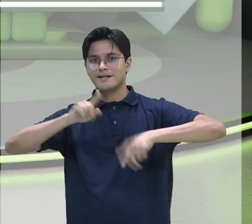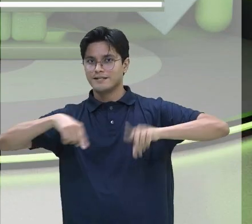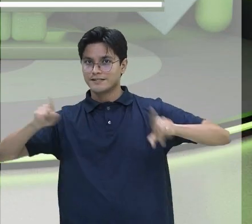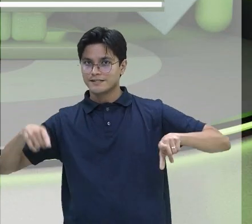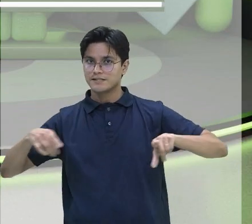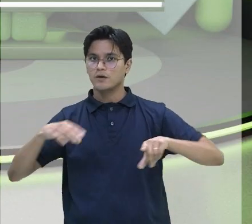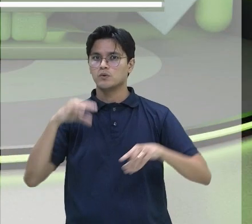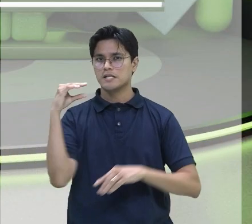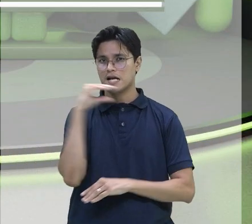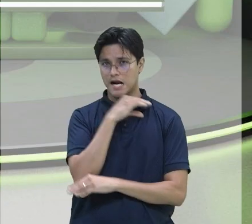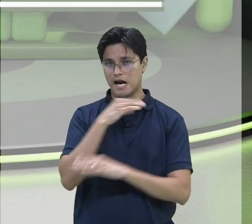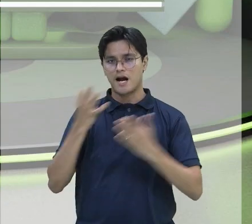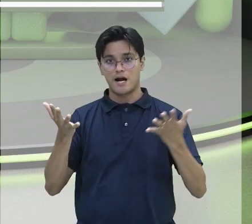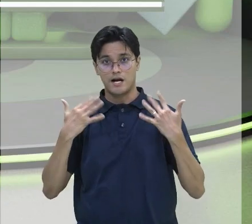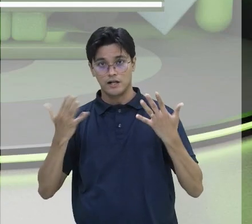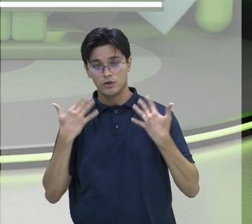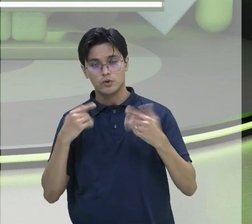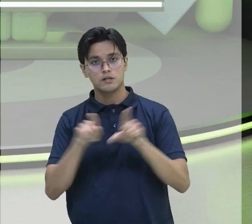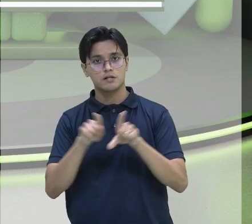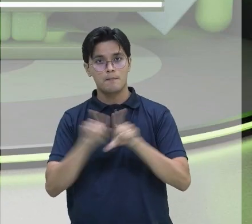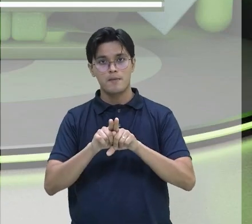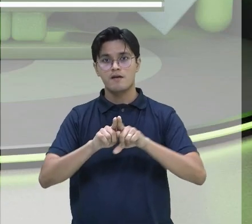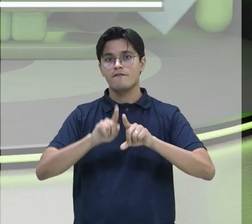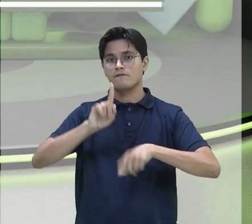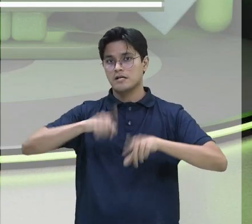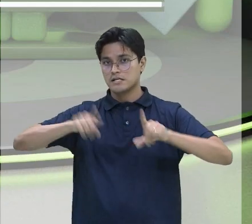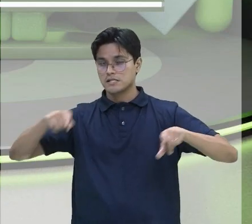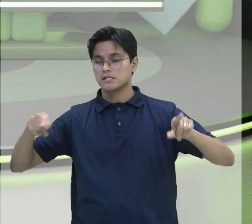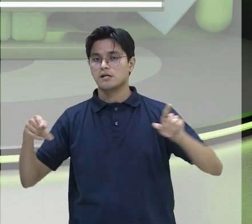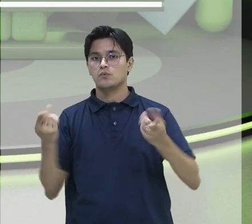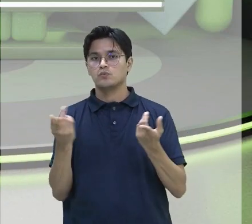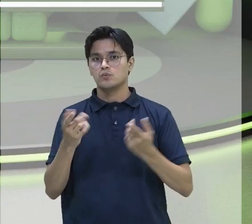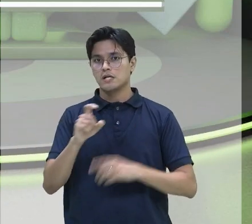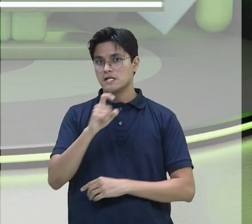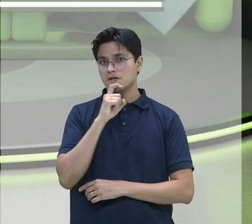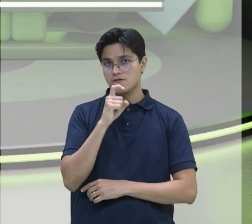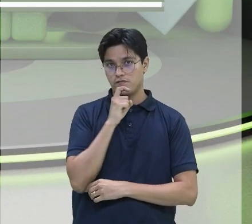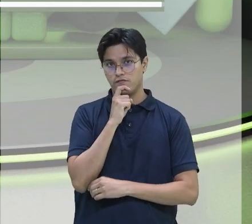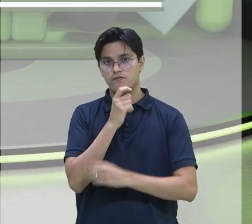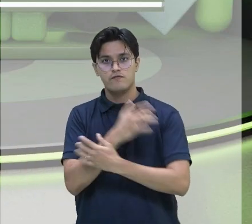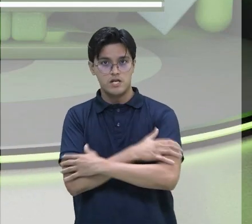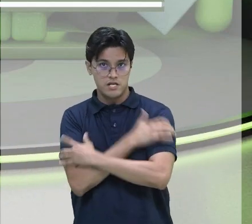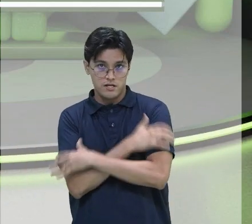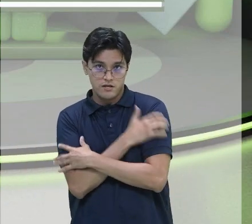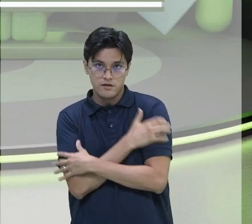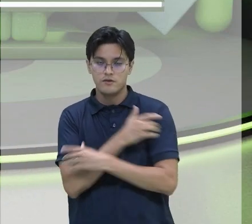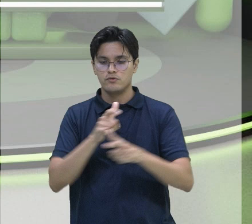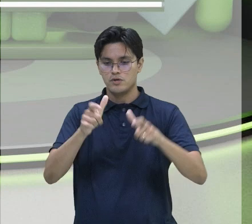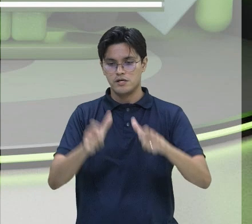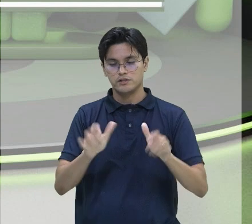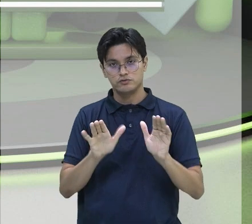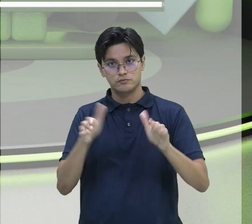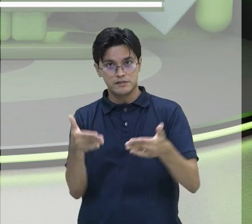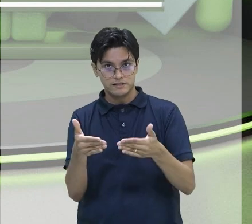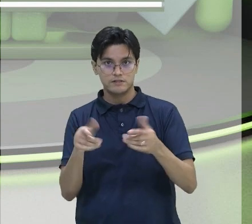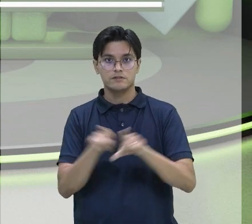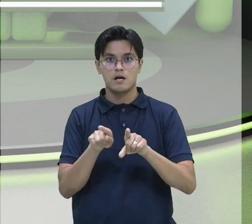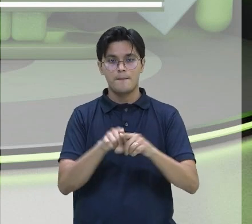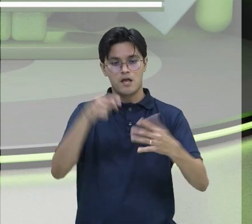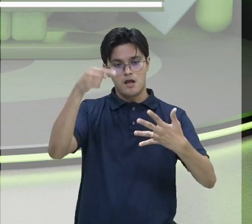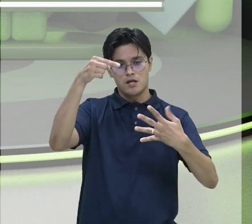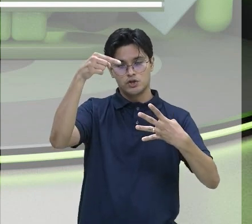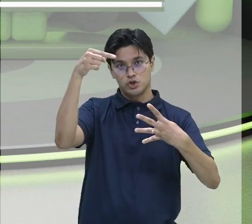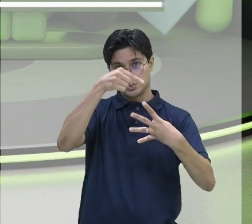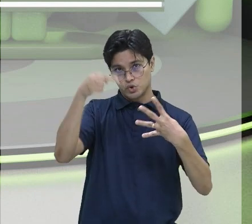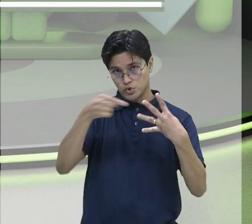frio da determinada região. E todos esses elementos em conjunto,